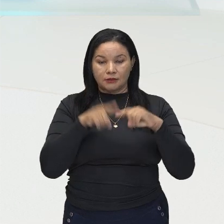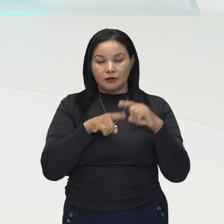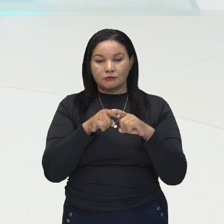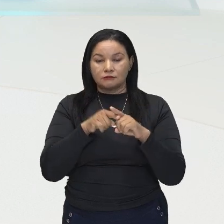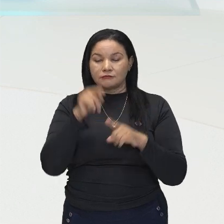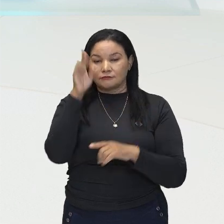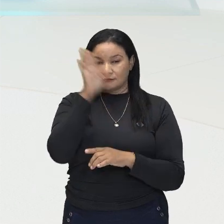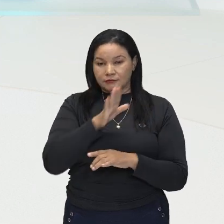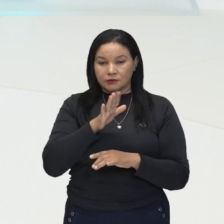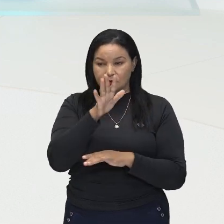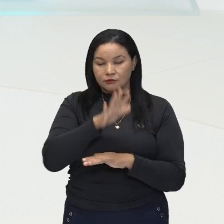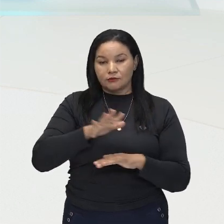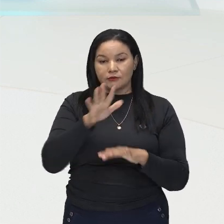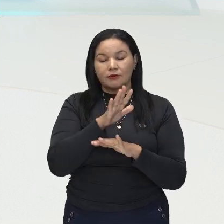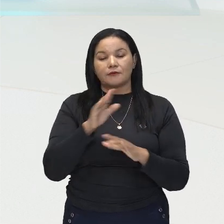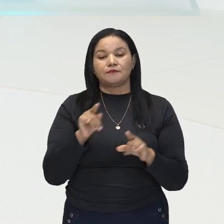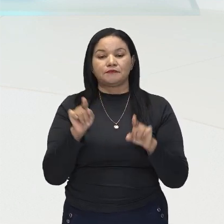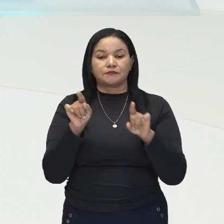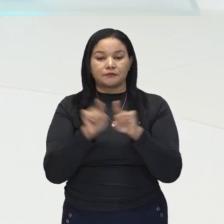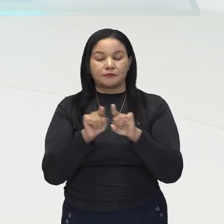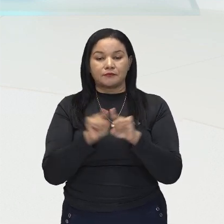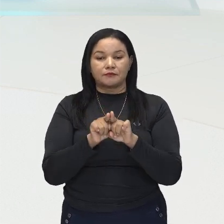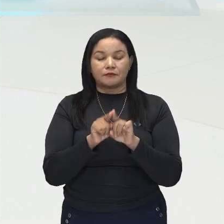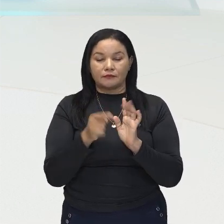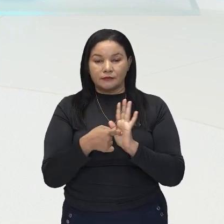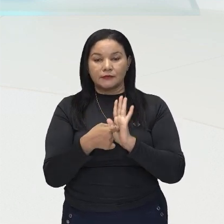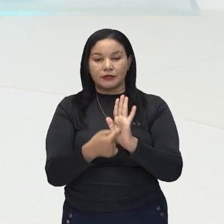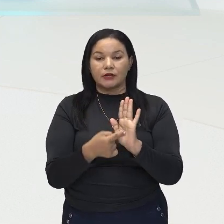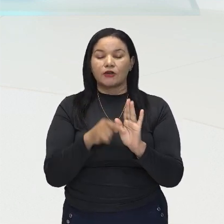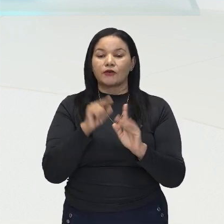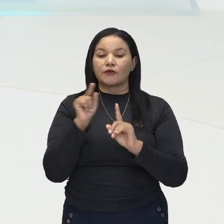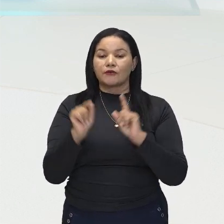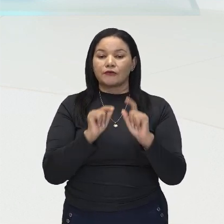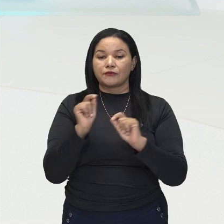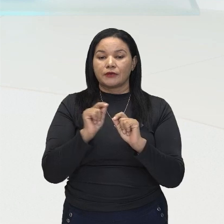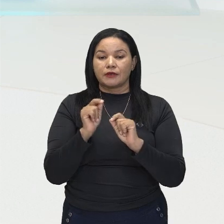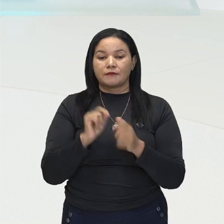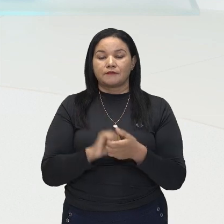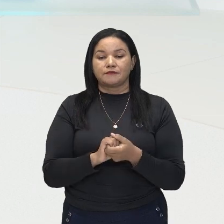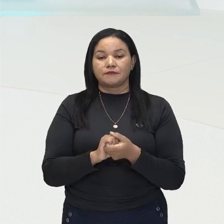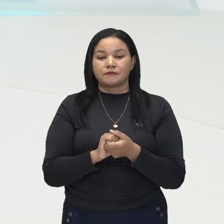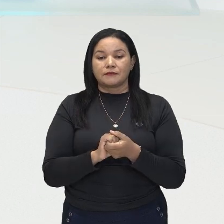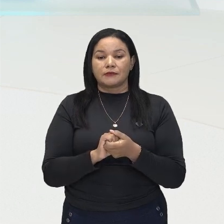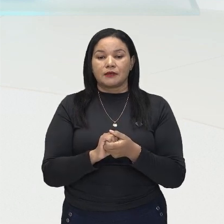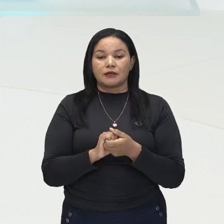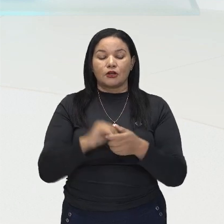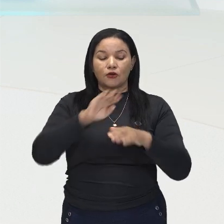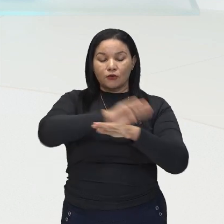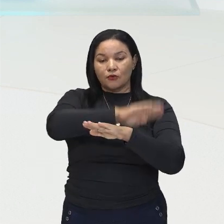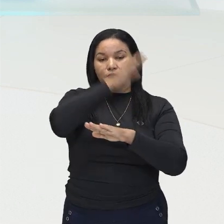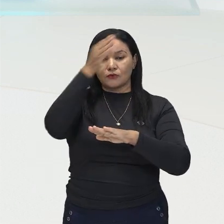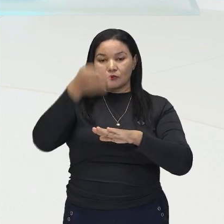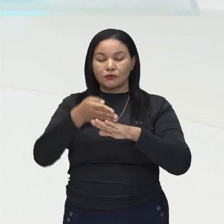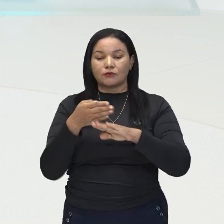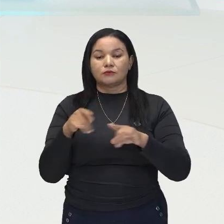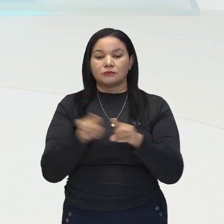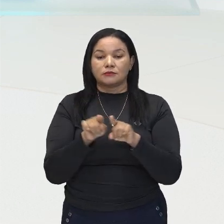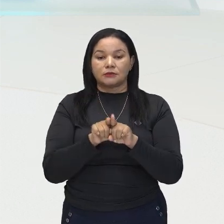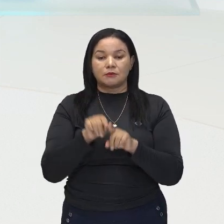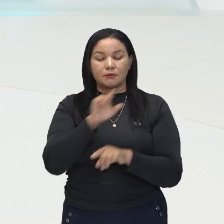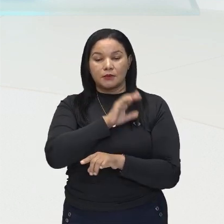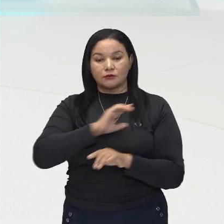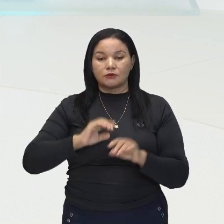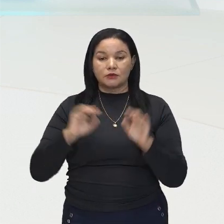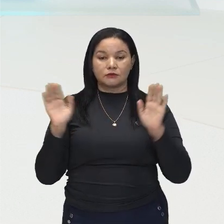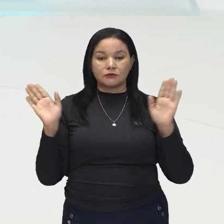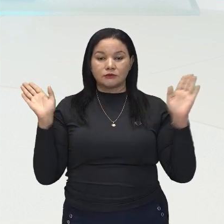nacional. Podemos estar trazendo aqui também a questão do Corcovado, do Cristo Redentor. E quando